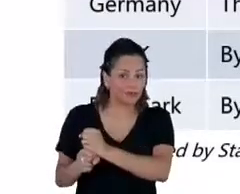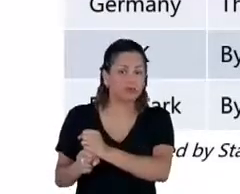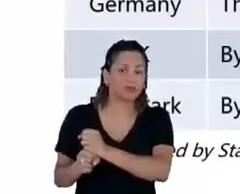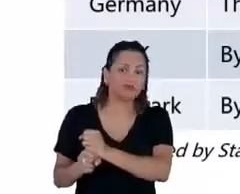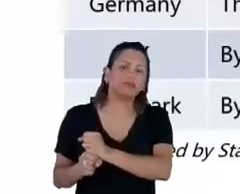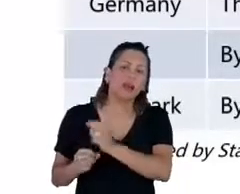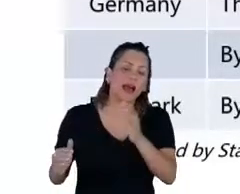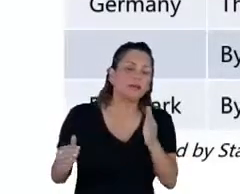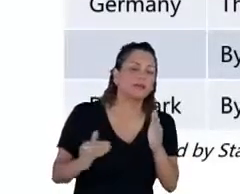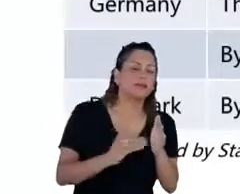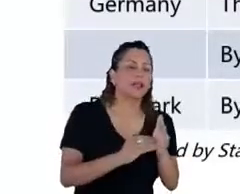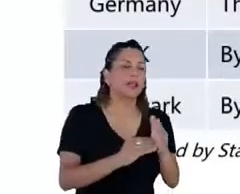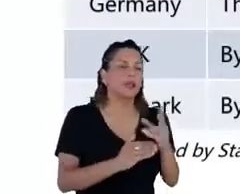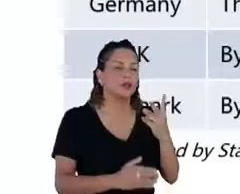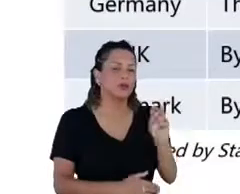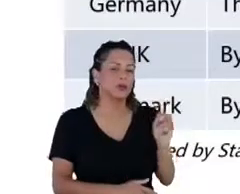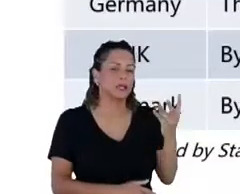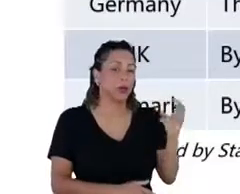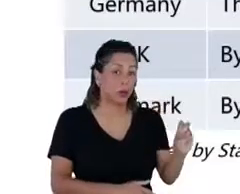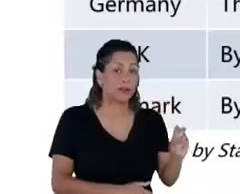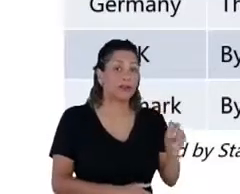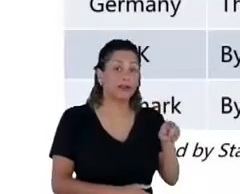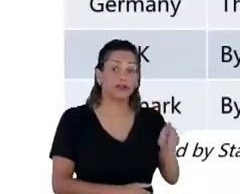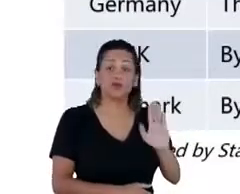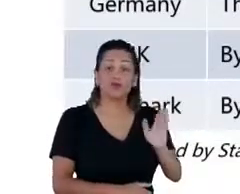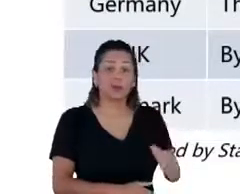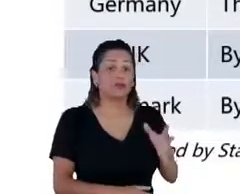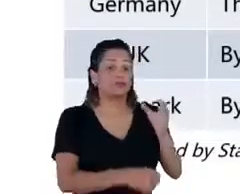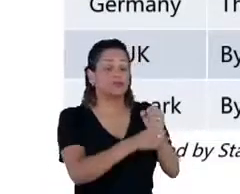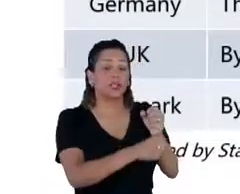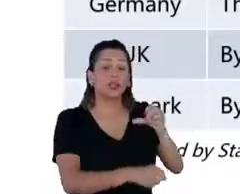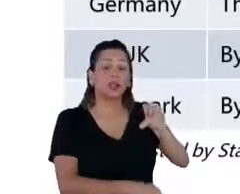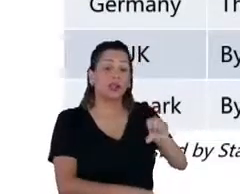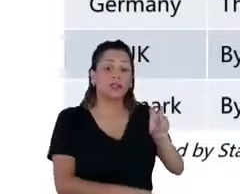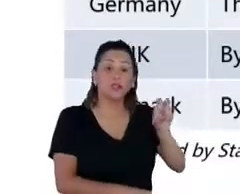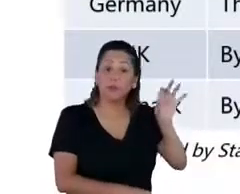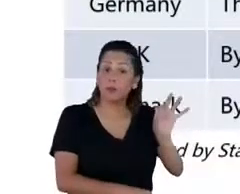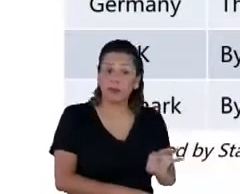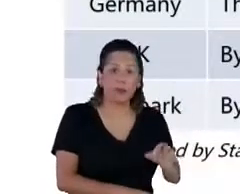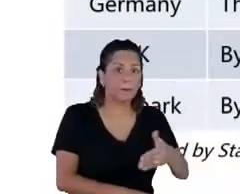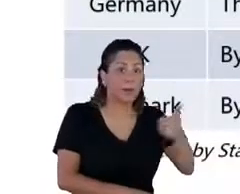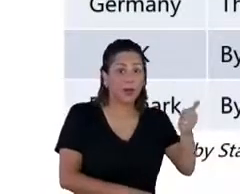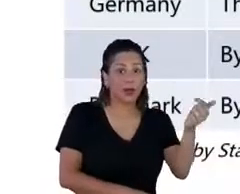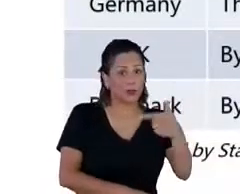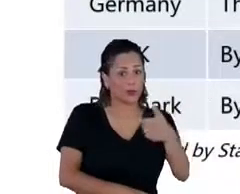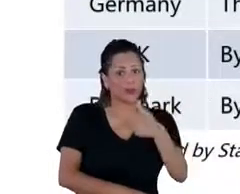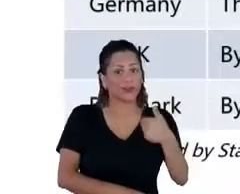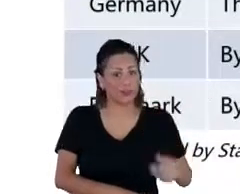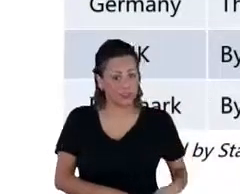em 2050. É muito melhor do que na China. E